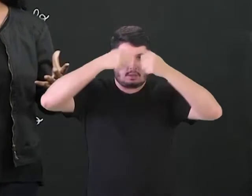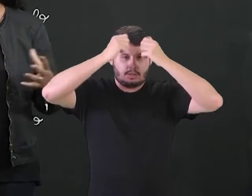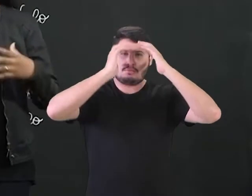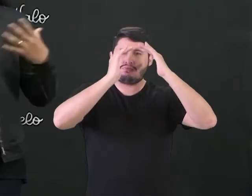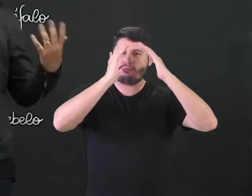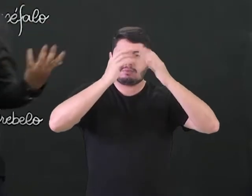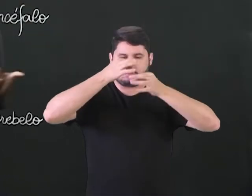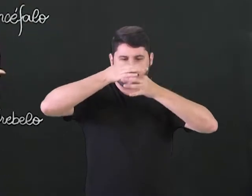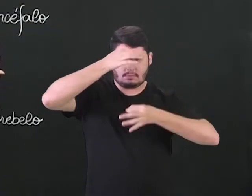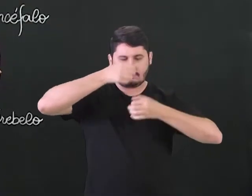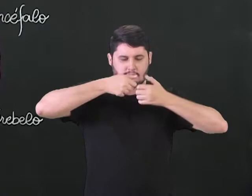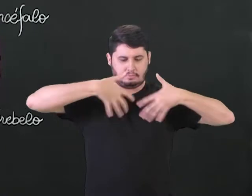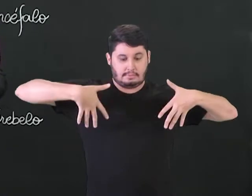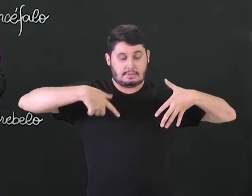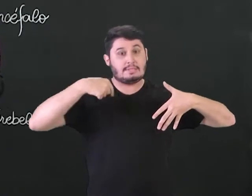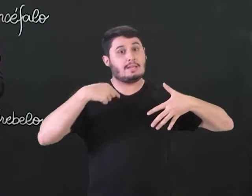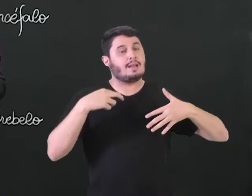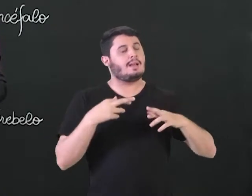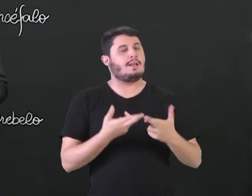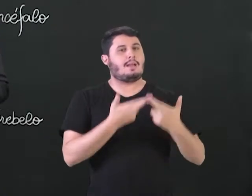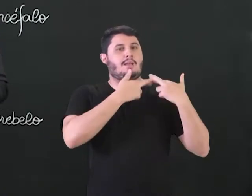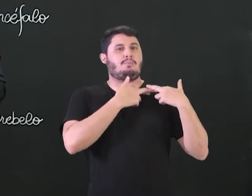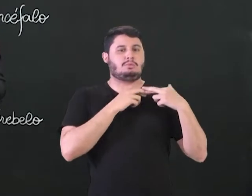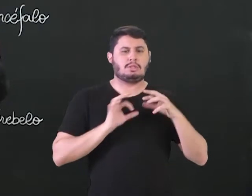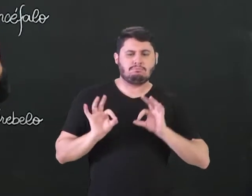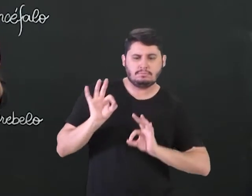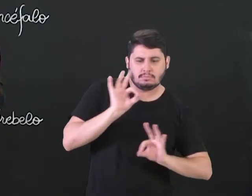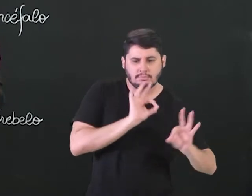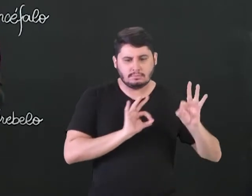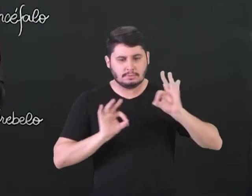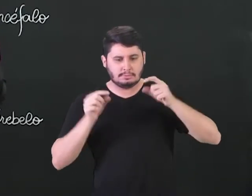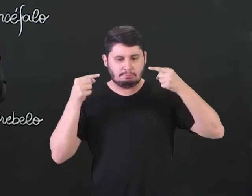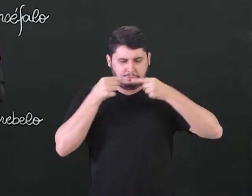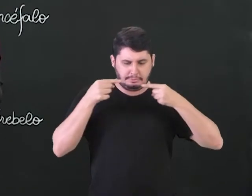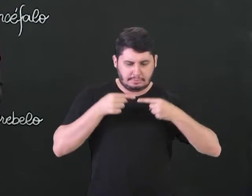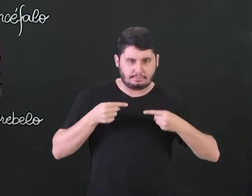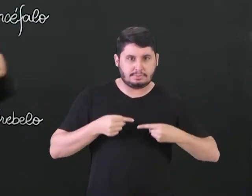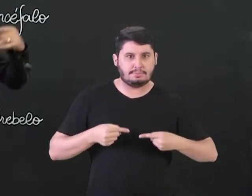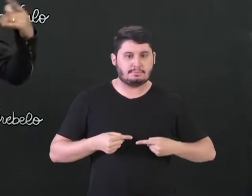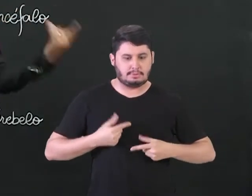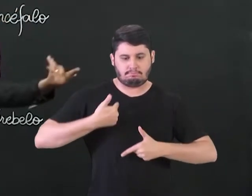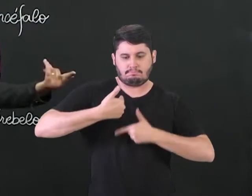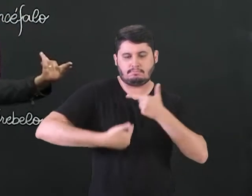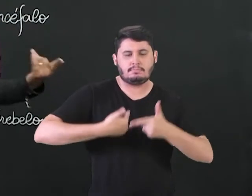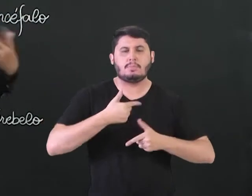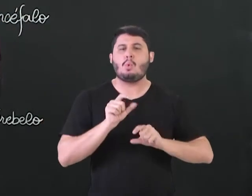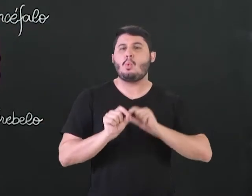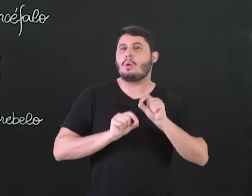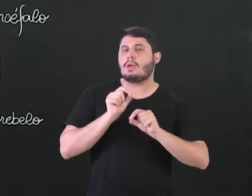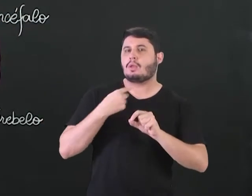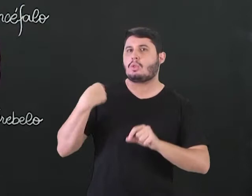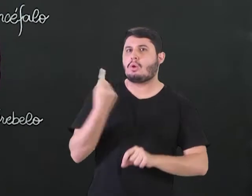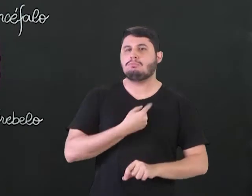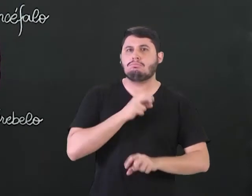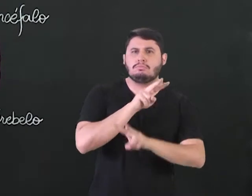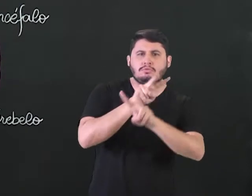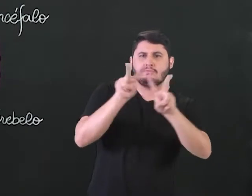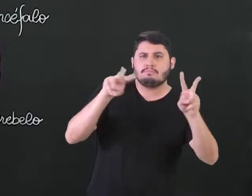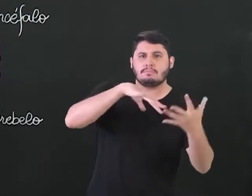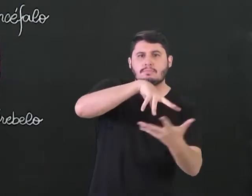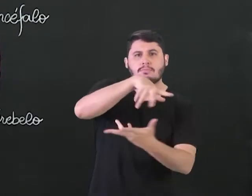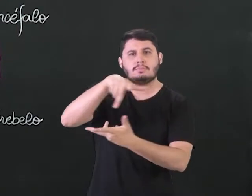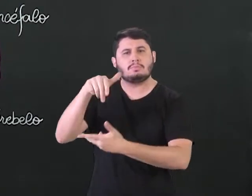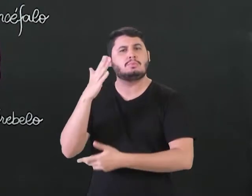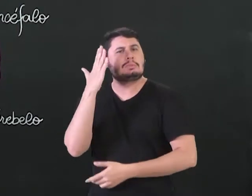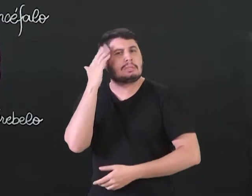que é responsável pela regulação do nosso corpo, ele vai coordenar as nossas funções. É com ele que a gente interpreta o mundo, é com ele que a gente reage ao